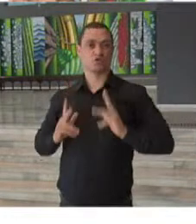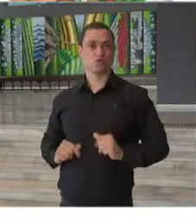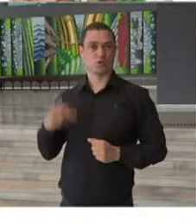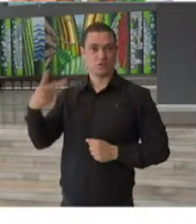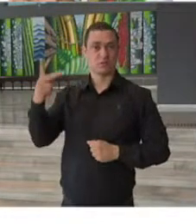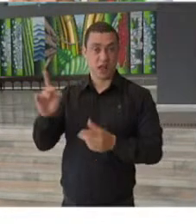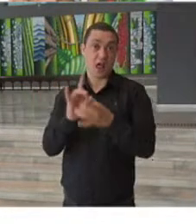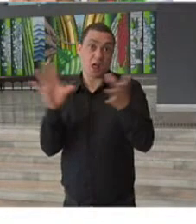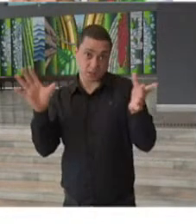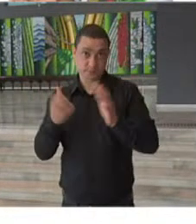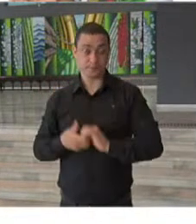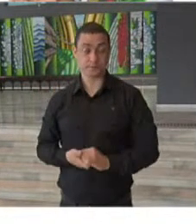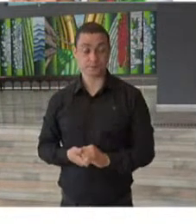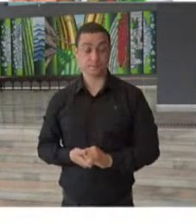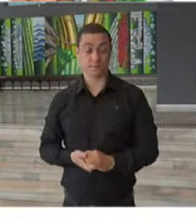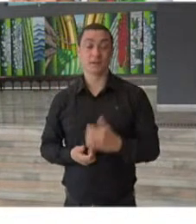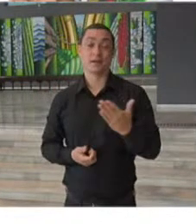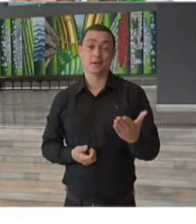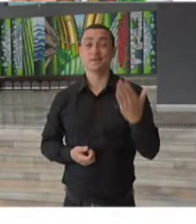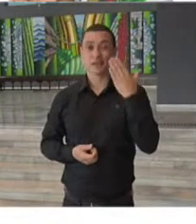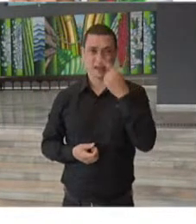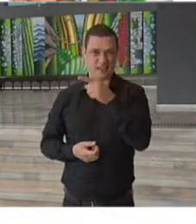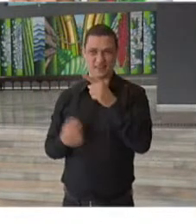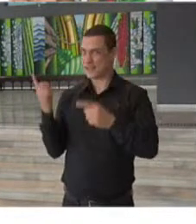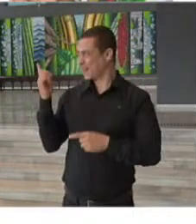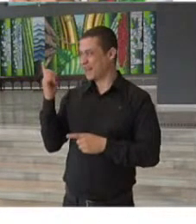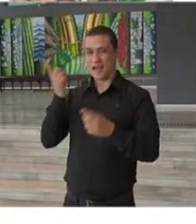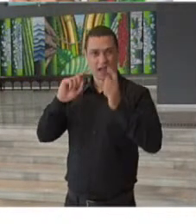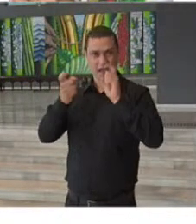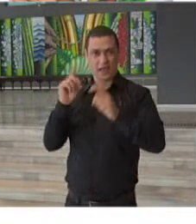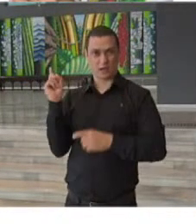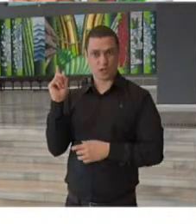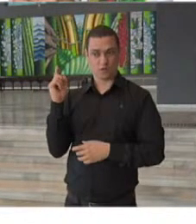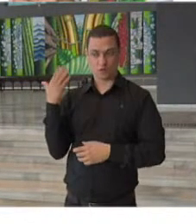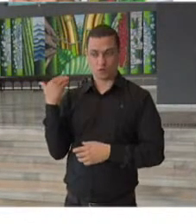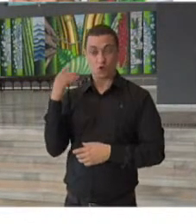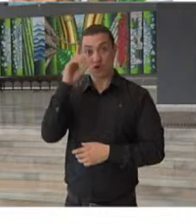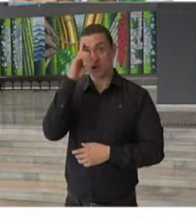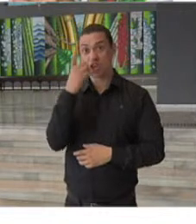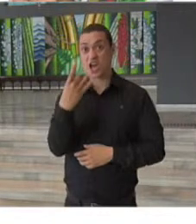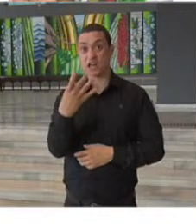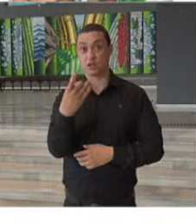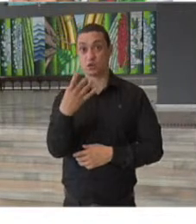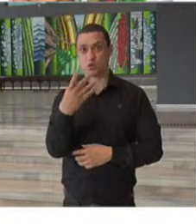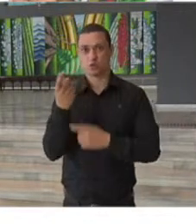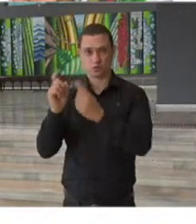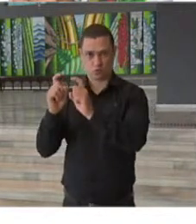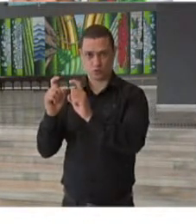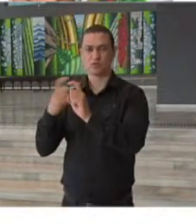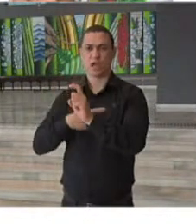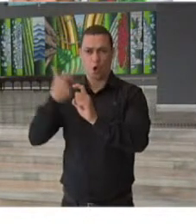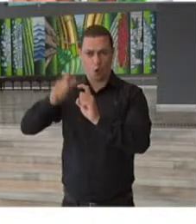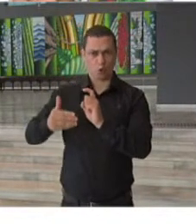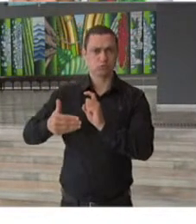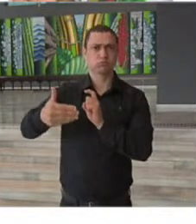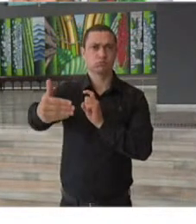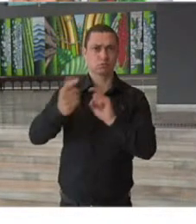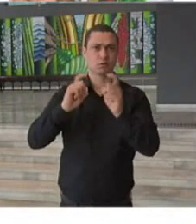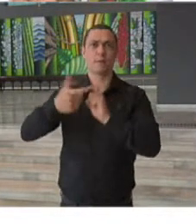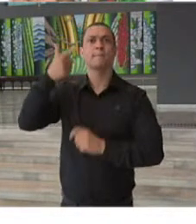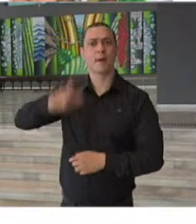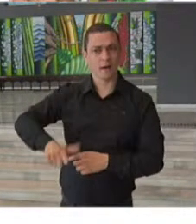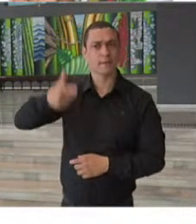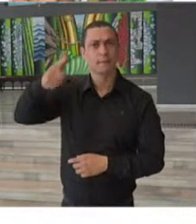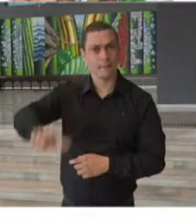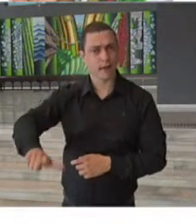própria autoridade. Obviamente, essa reunião, vale destacar, foi agora, no dia 14 de setembro. Teremos outras agendas nos próximos dias